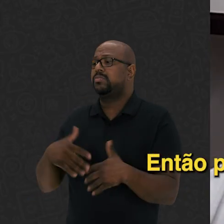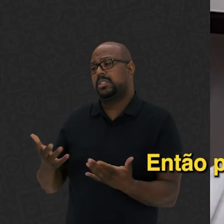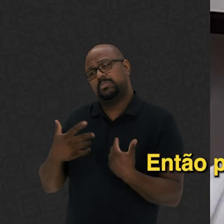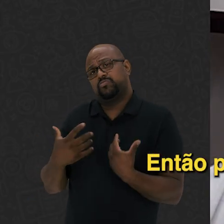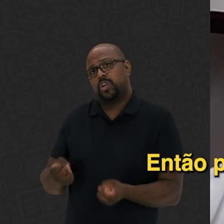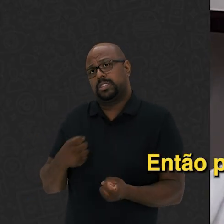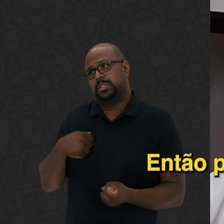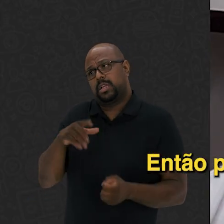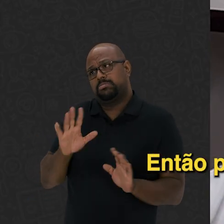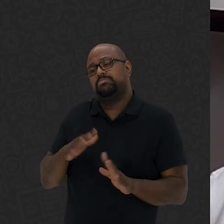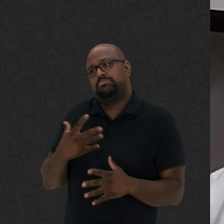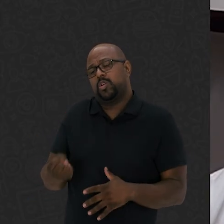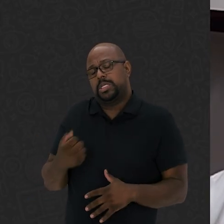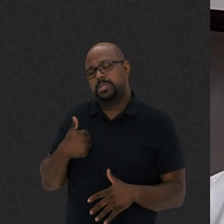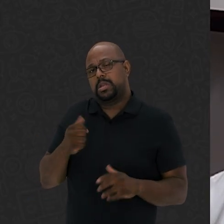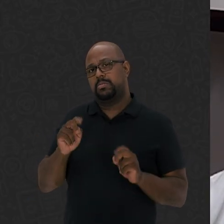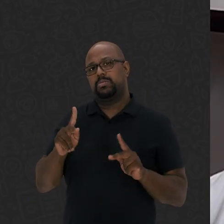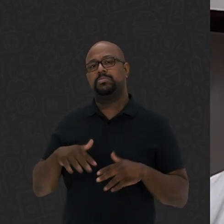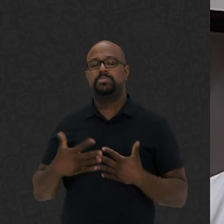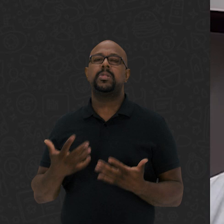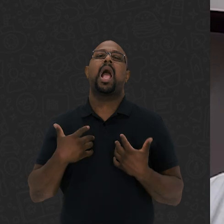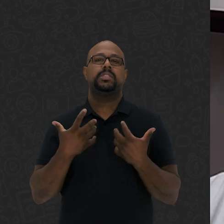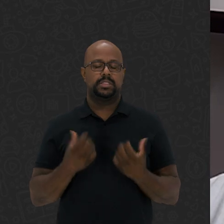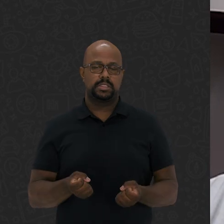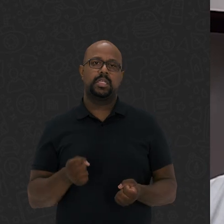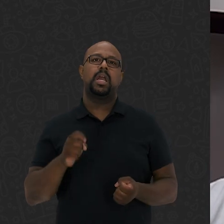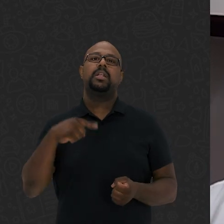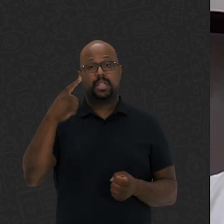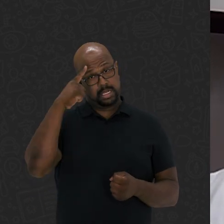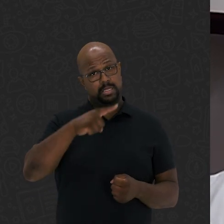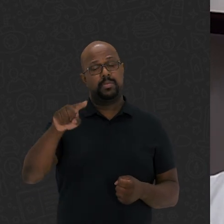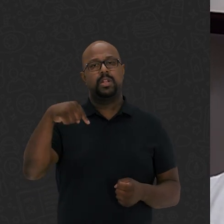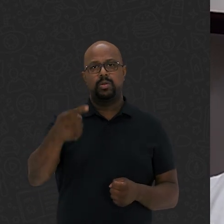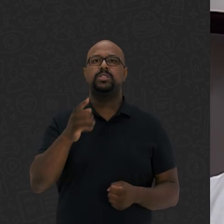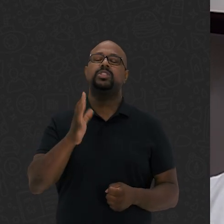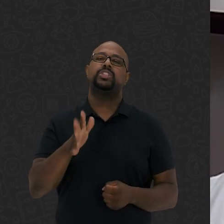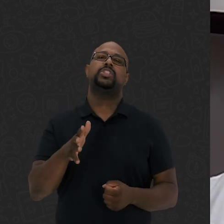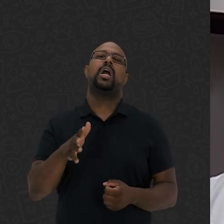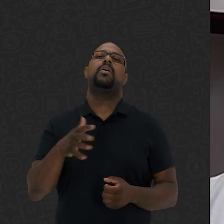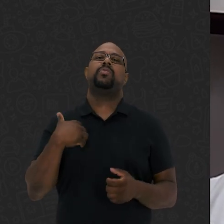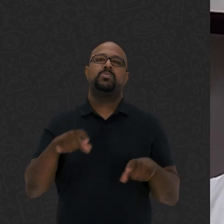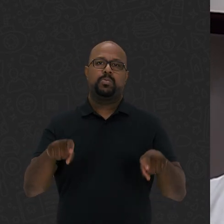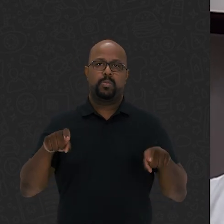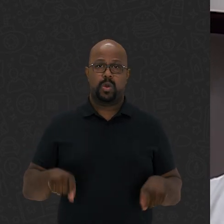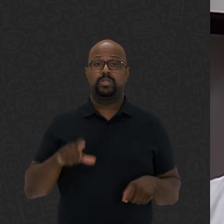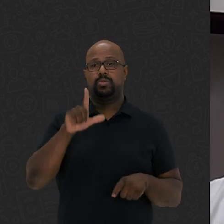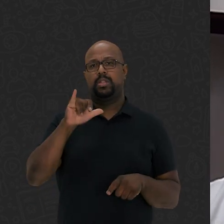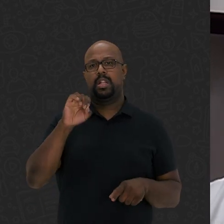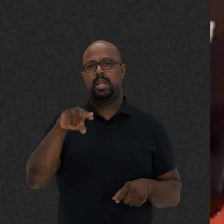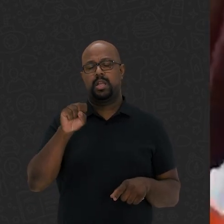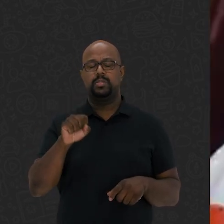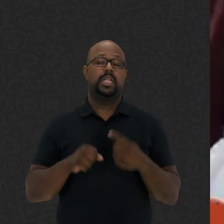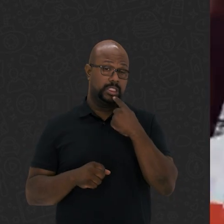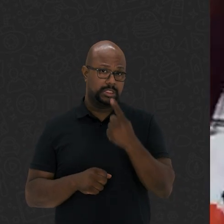é que eu vou fazer? Vou encarar essa, mais uma que vou encarar. Aí eu aceitei e na outra semana já tomei posse do